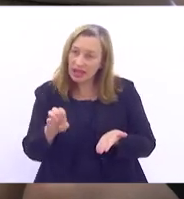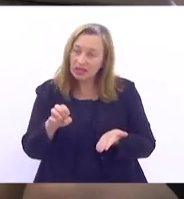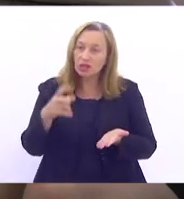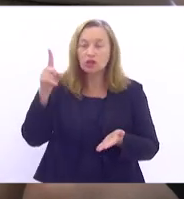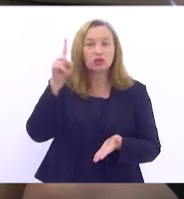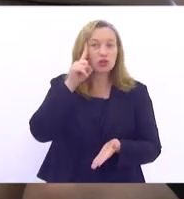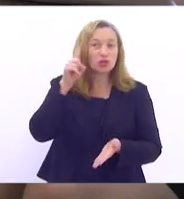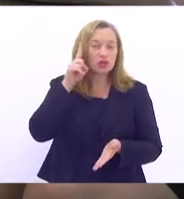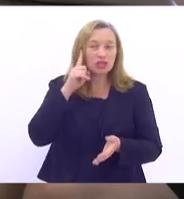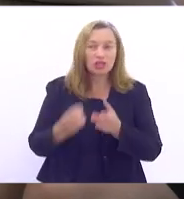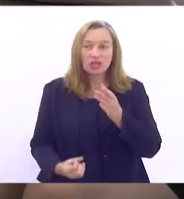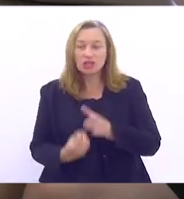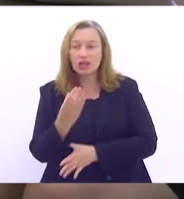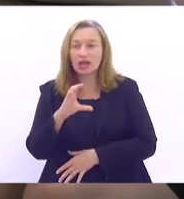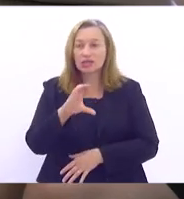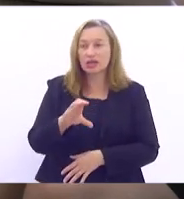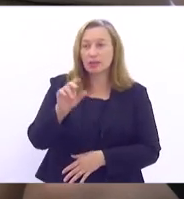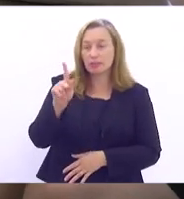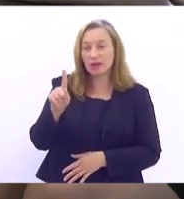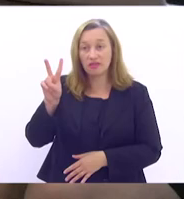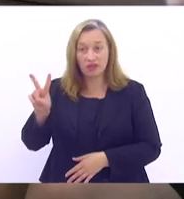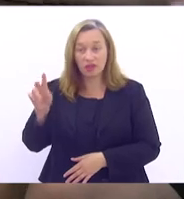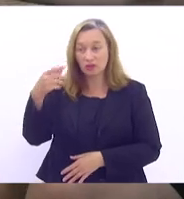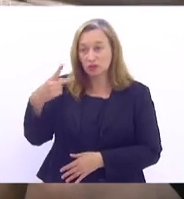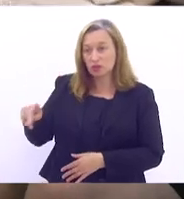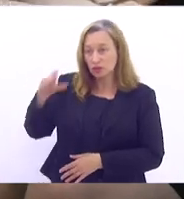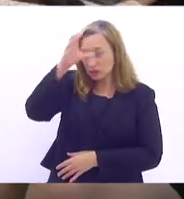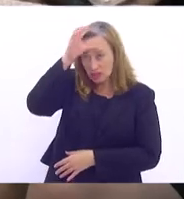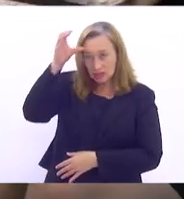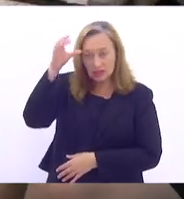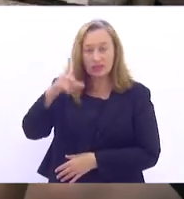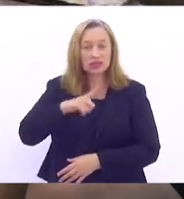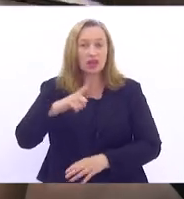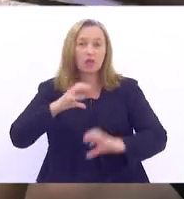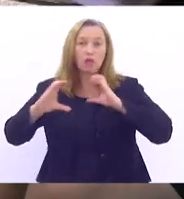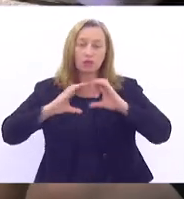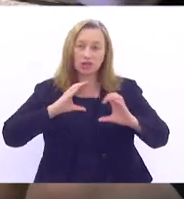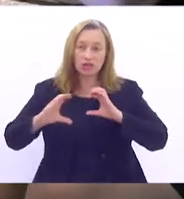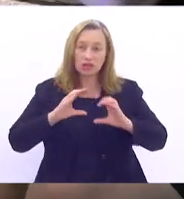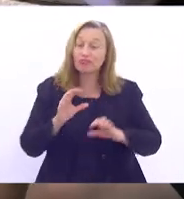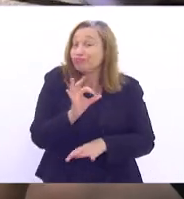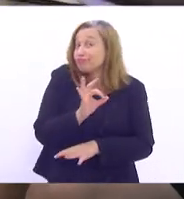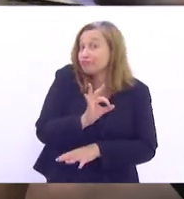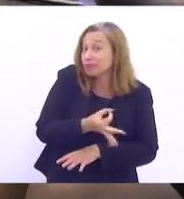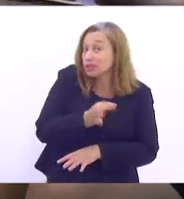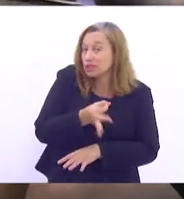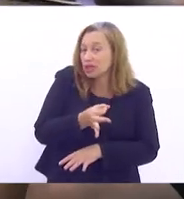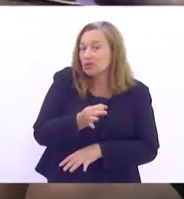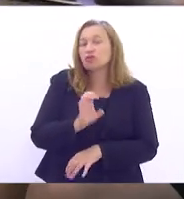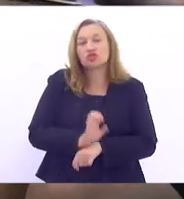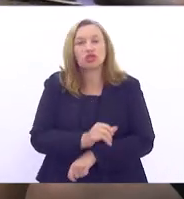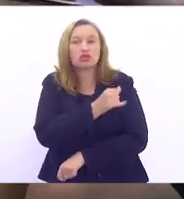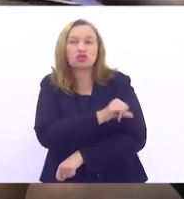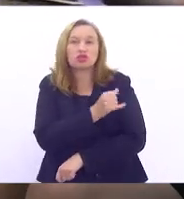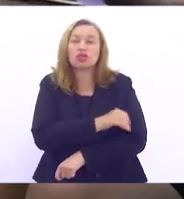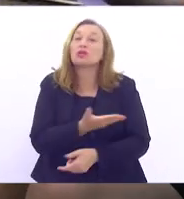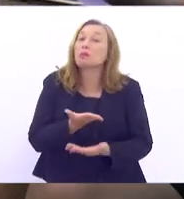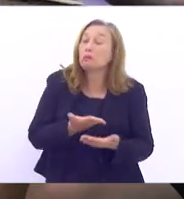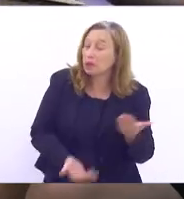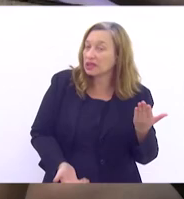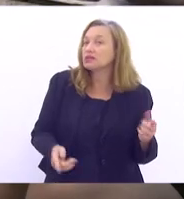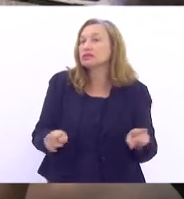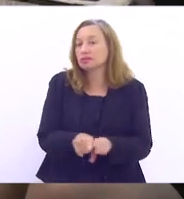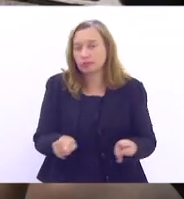abrir um CPV do seu cliente para poder ver se tem alguma comunicação, é óbvio que o Estado também sai no prejuízo